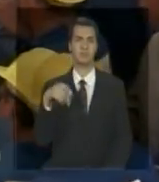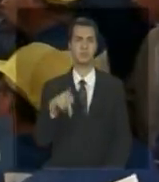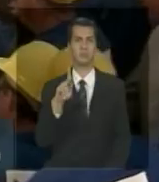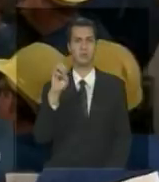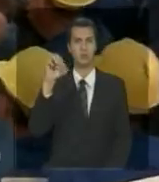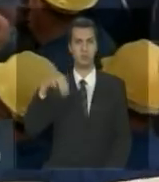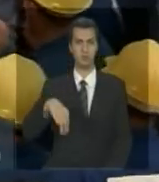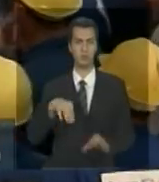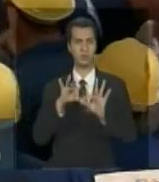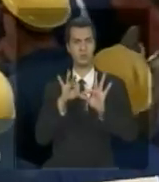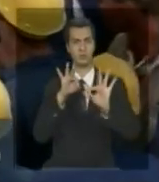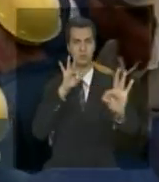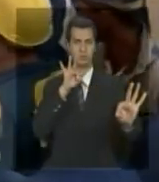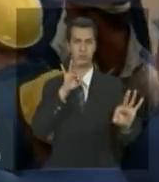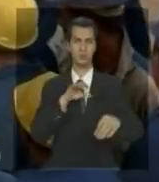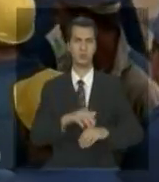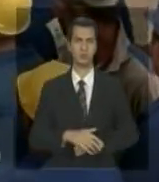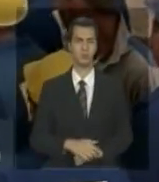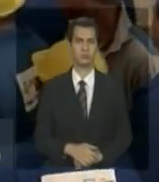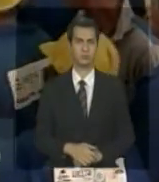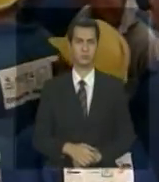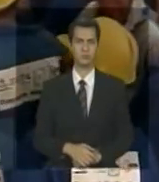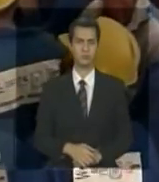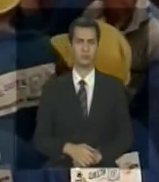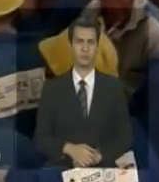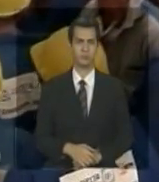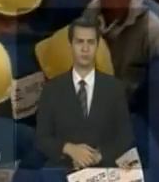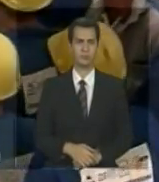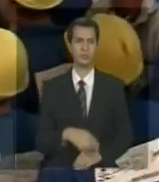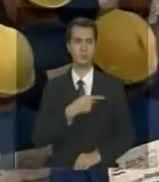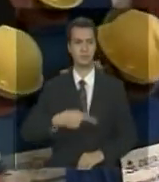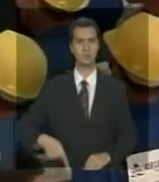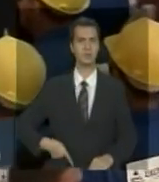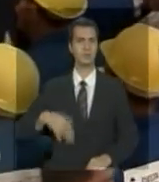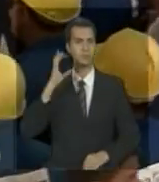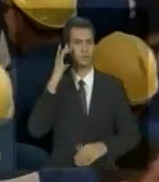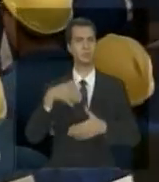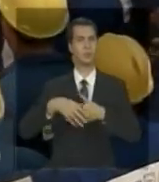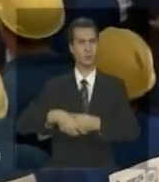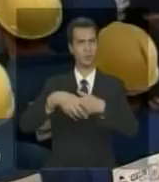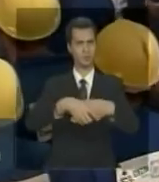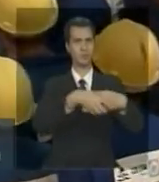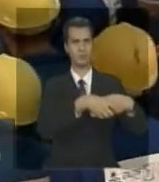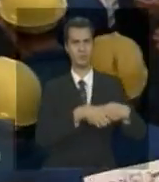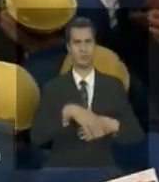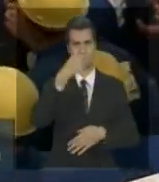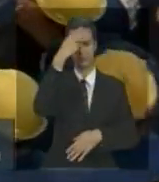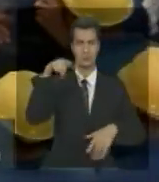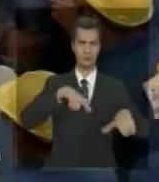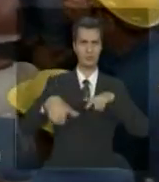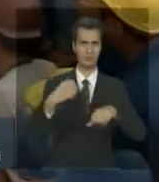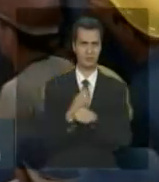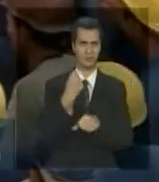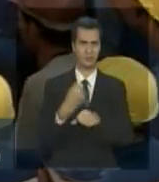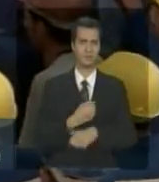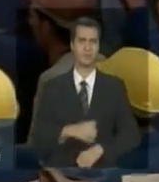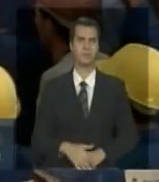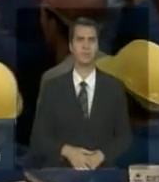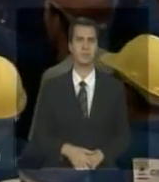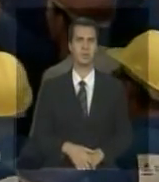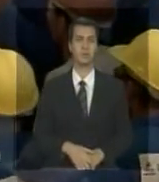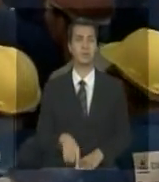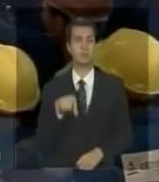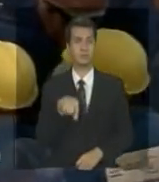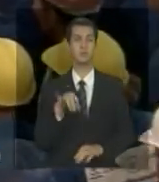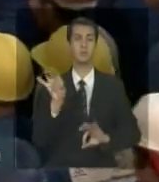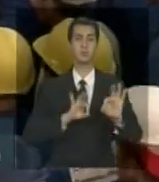de extensão. A presidenta aí cumprimentando operários da obra. É um projeto de integração